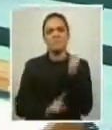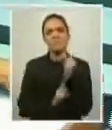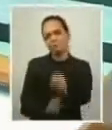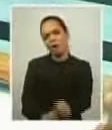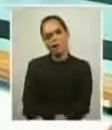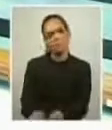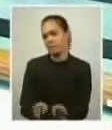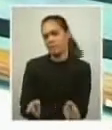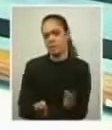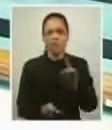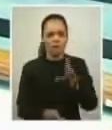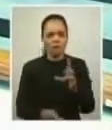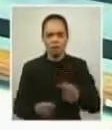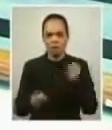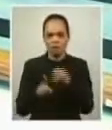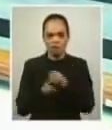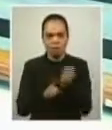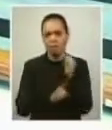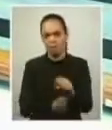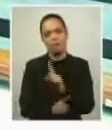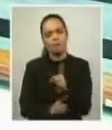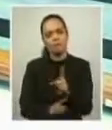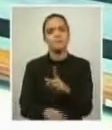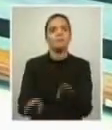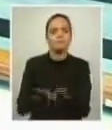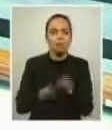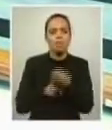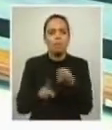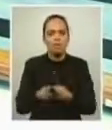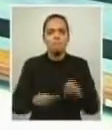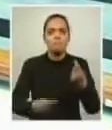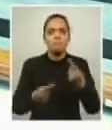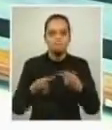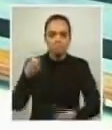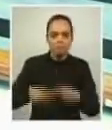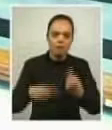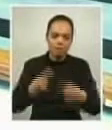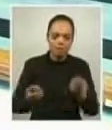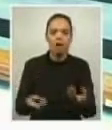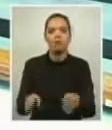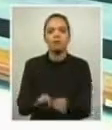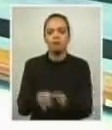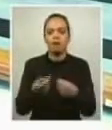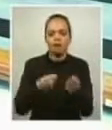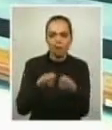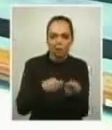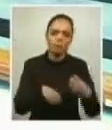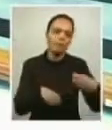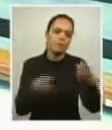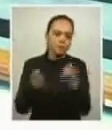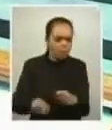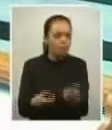também ela não é só luta simbólica ela é luta material ela é luta Econômica era a luta por espaço ela luta por poder